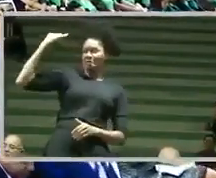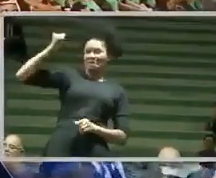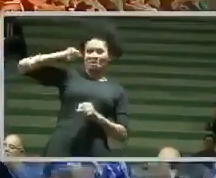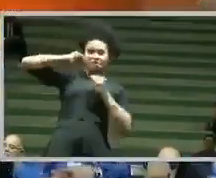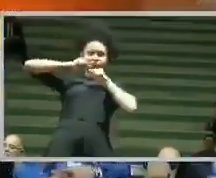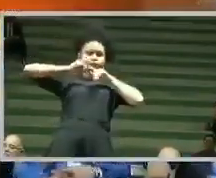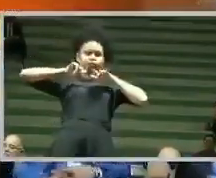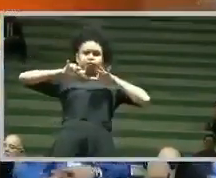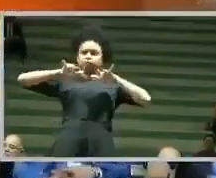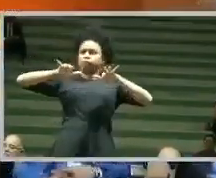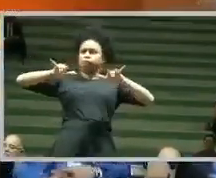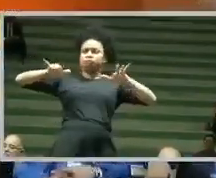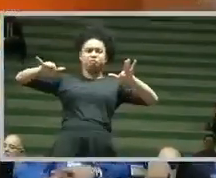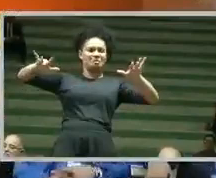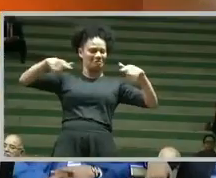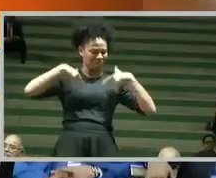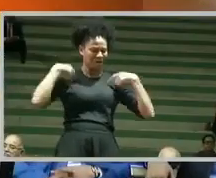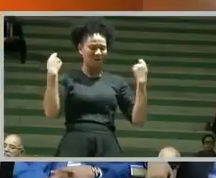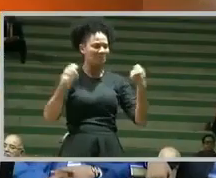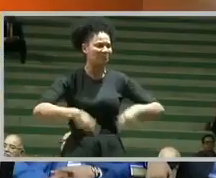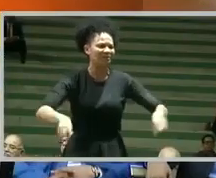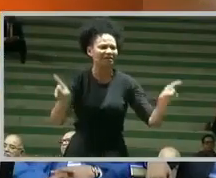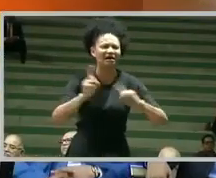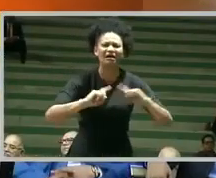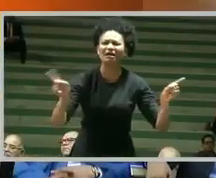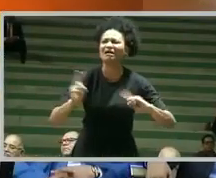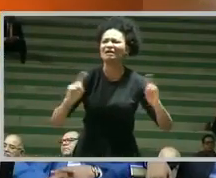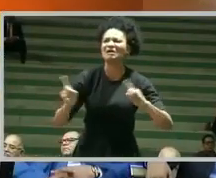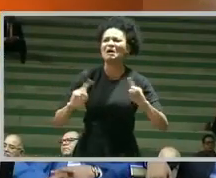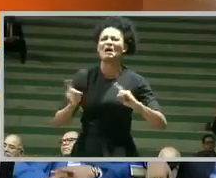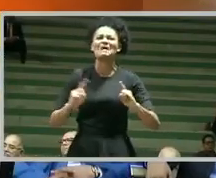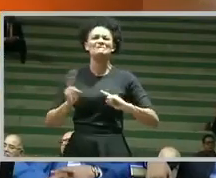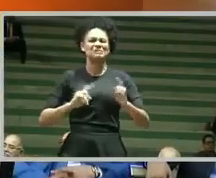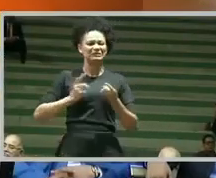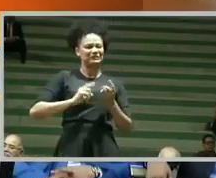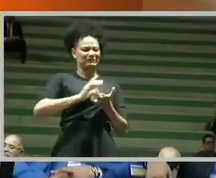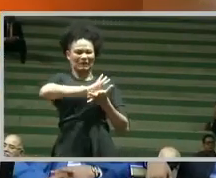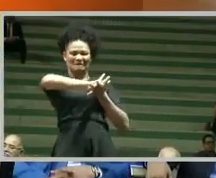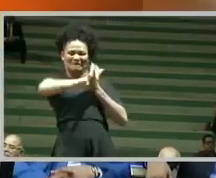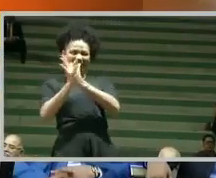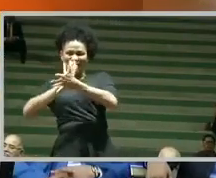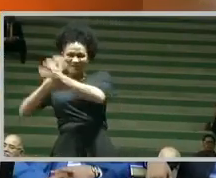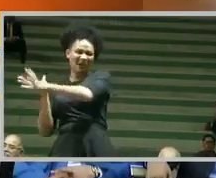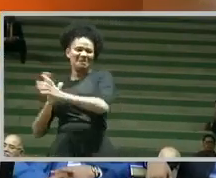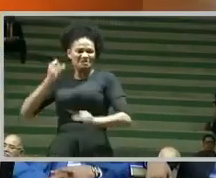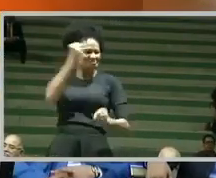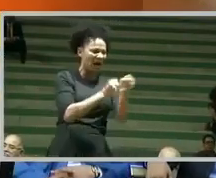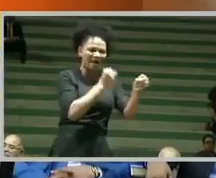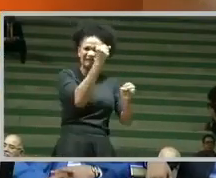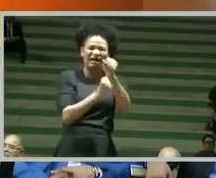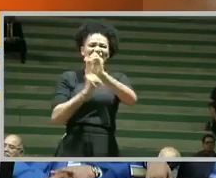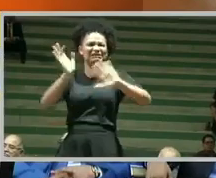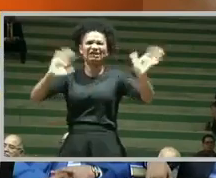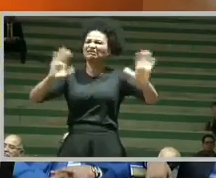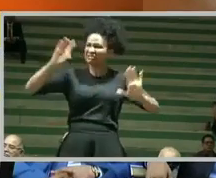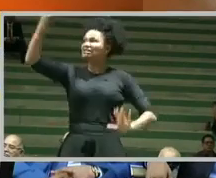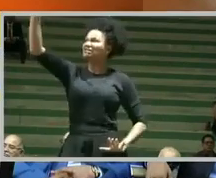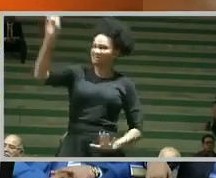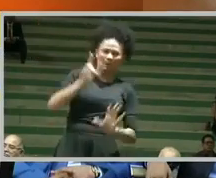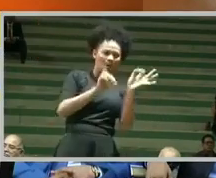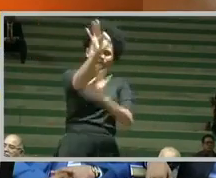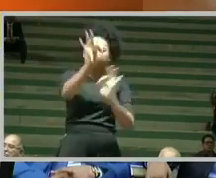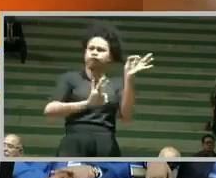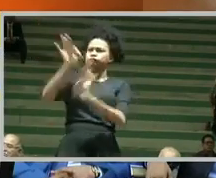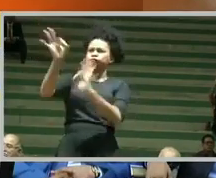longe. Você não precisa pisar em ninguém, matar ninguém. Deixa Deus